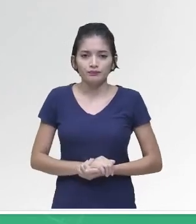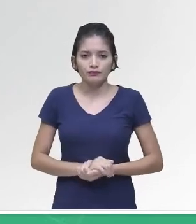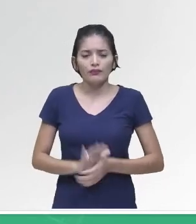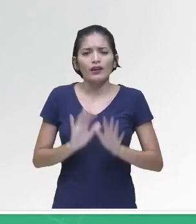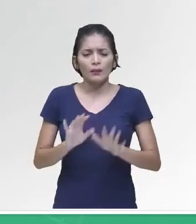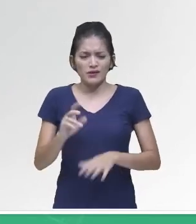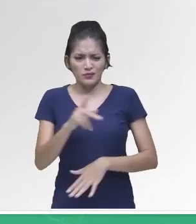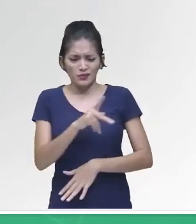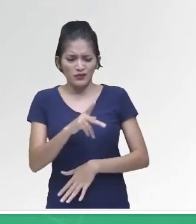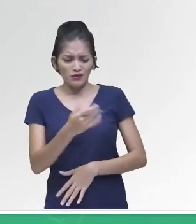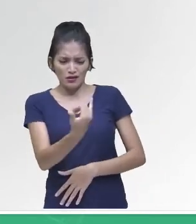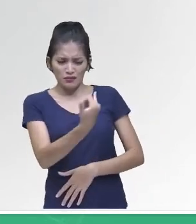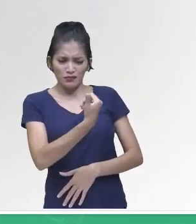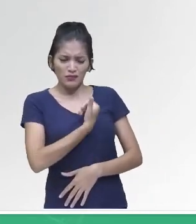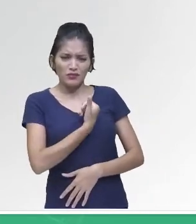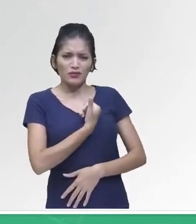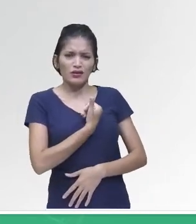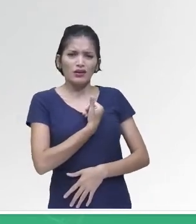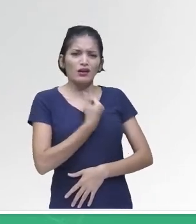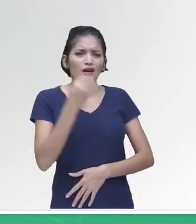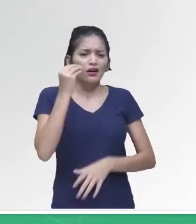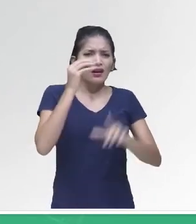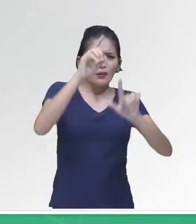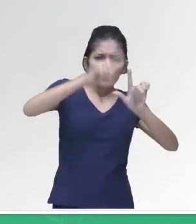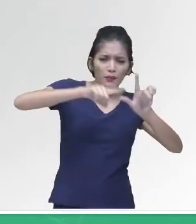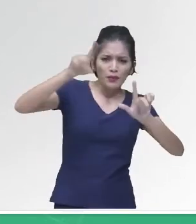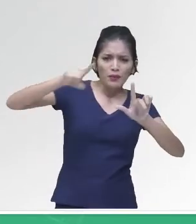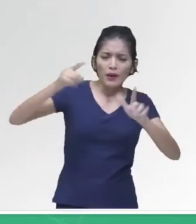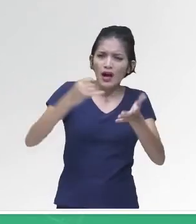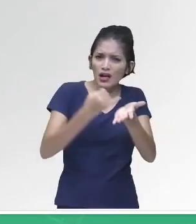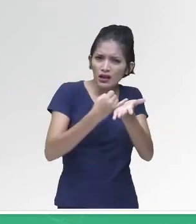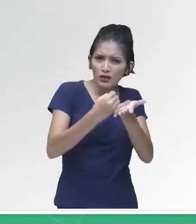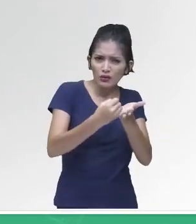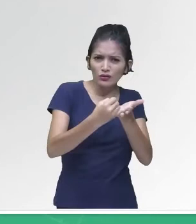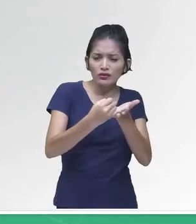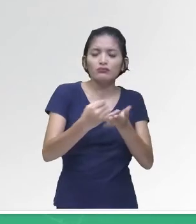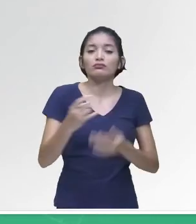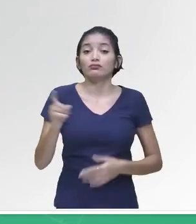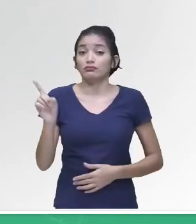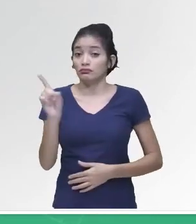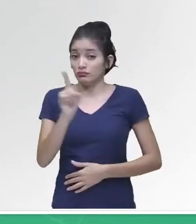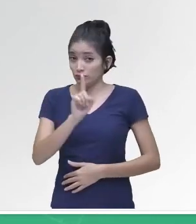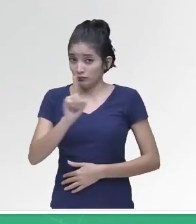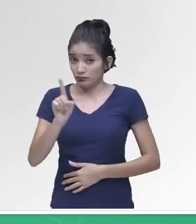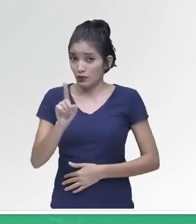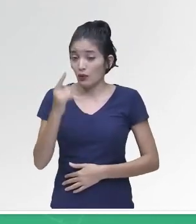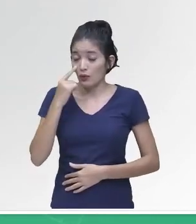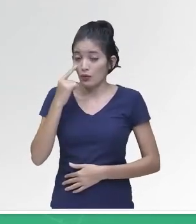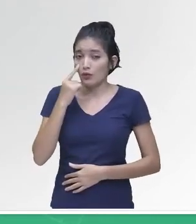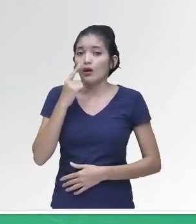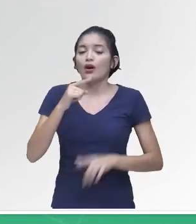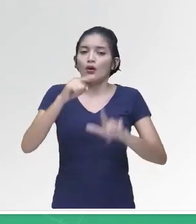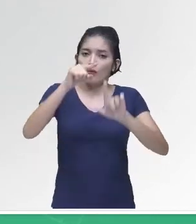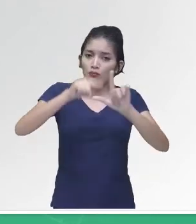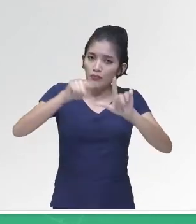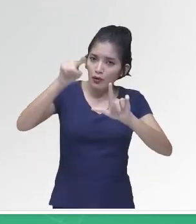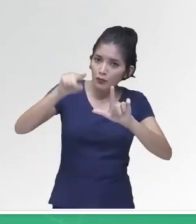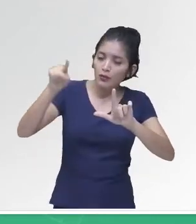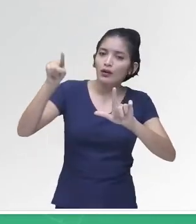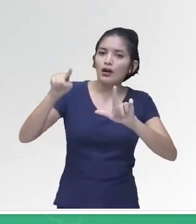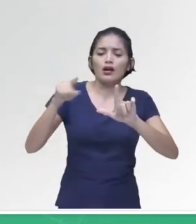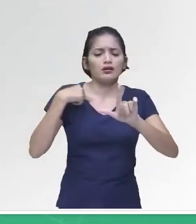a senhora disse que o dado estatístico era para introduzir. Não. Eu disse que com dado estatístico eu